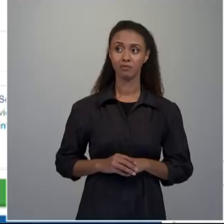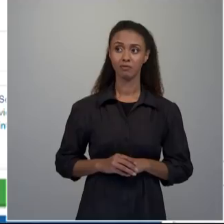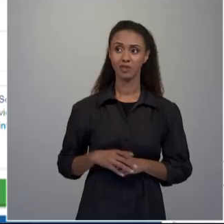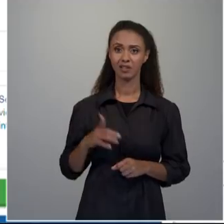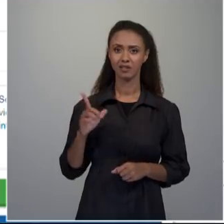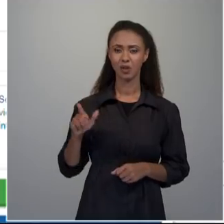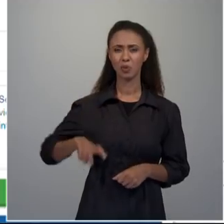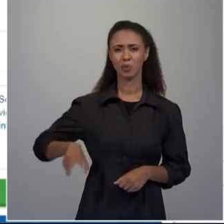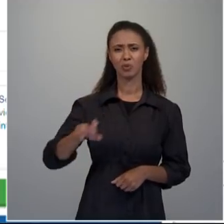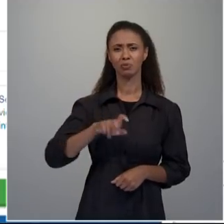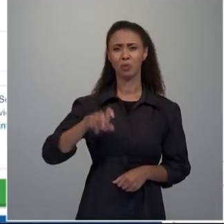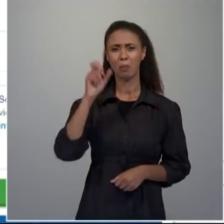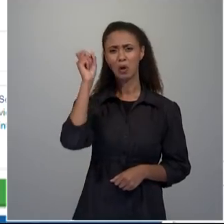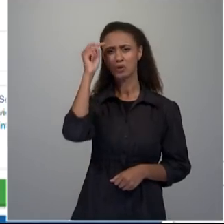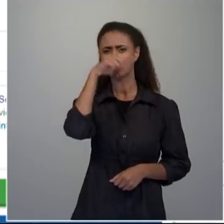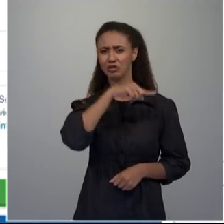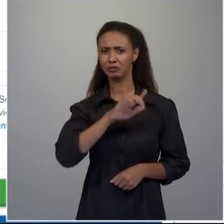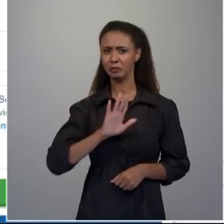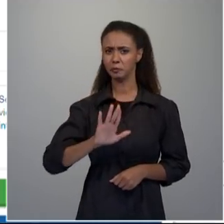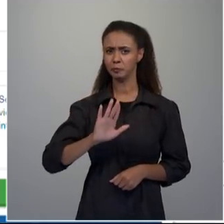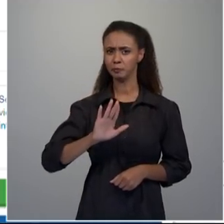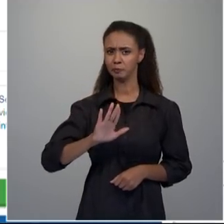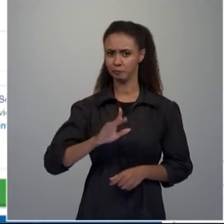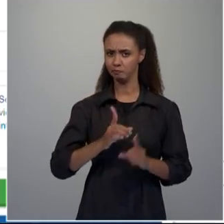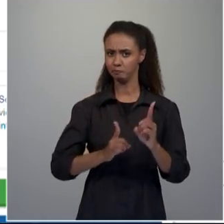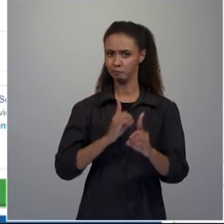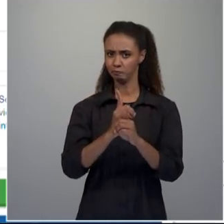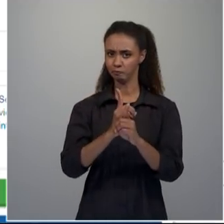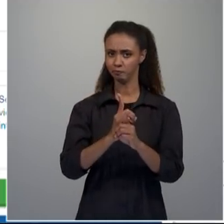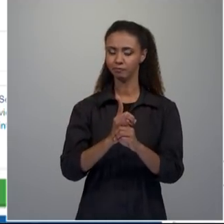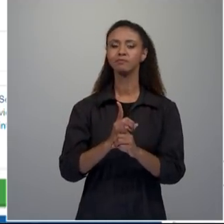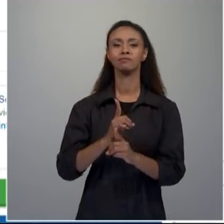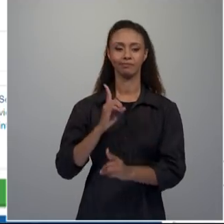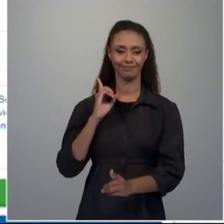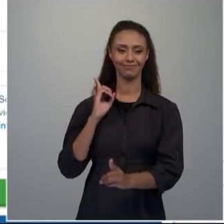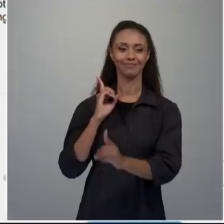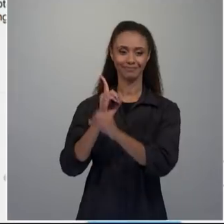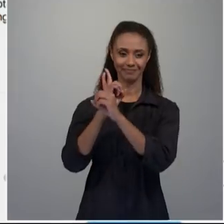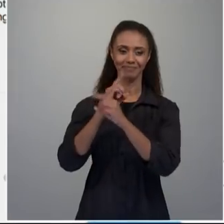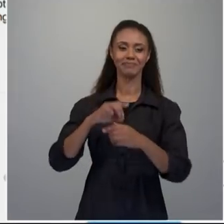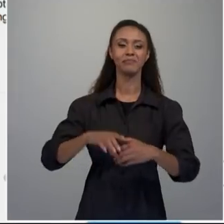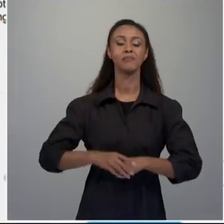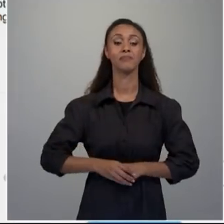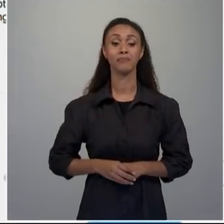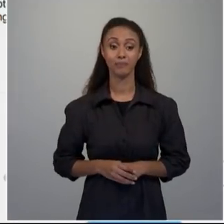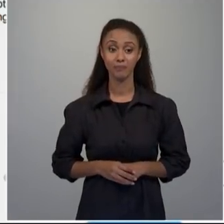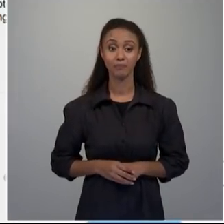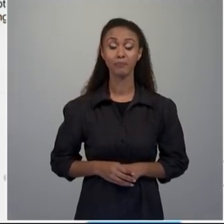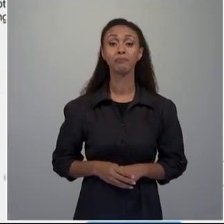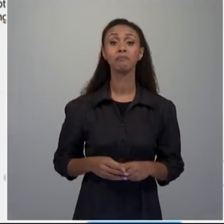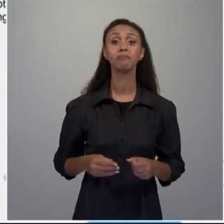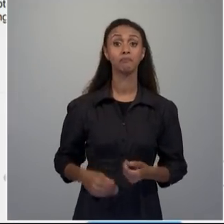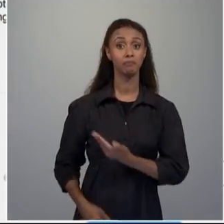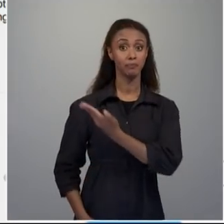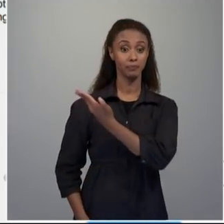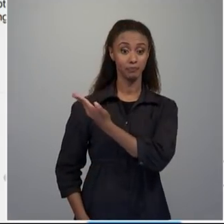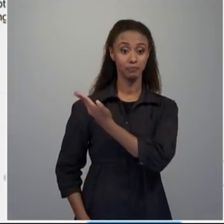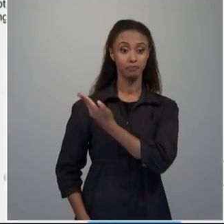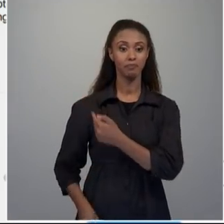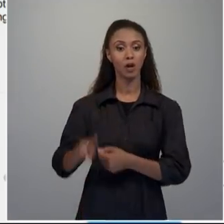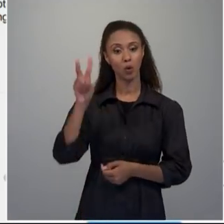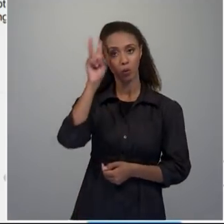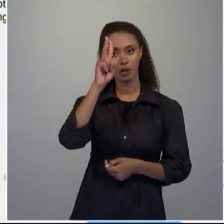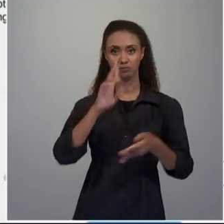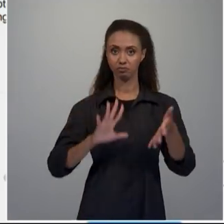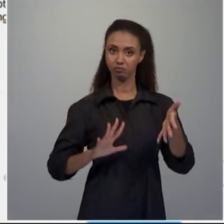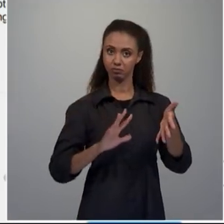mouse na tela já na chave aí achei voltou tá então tá aqui lembra você vai lá faz